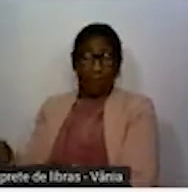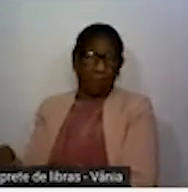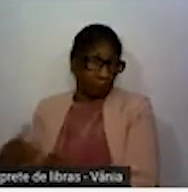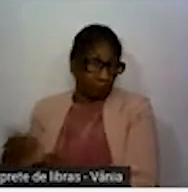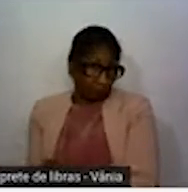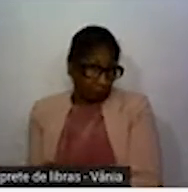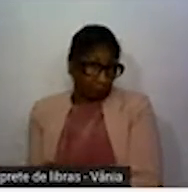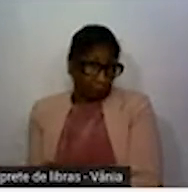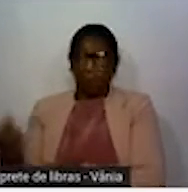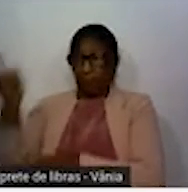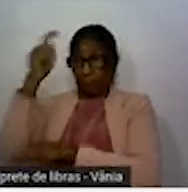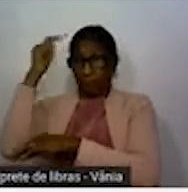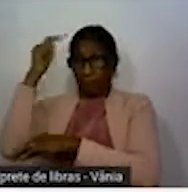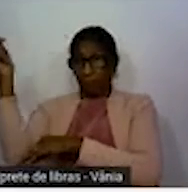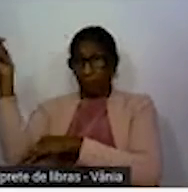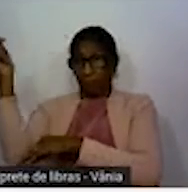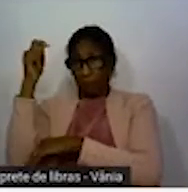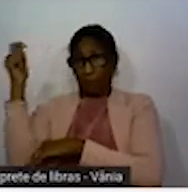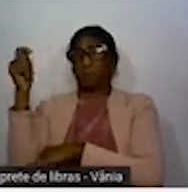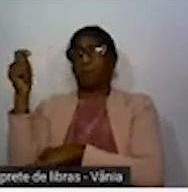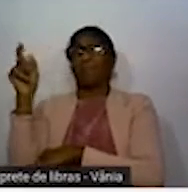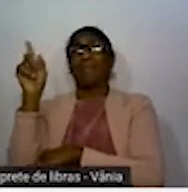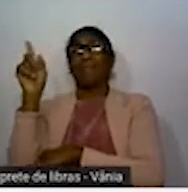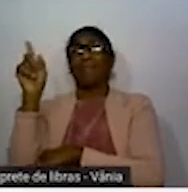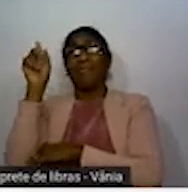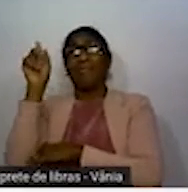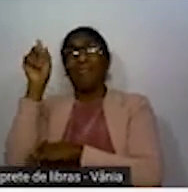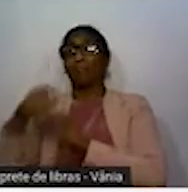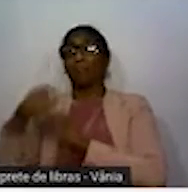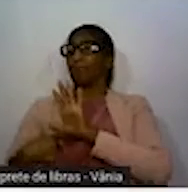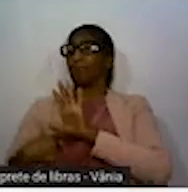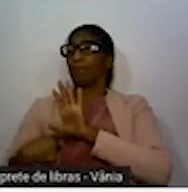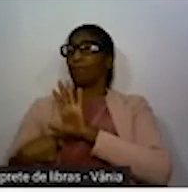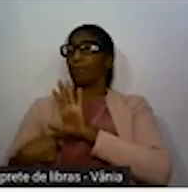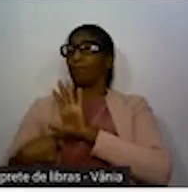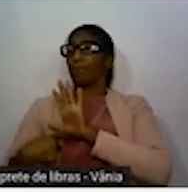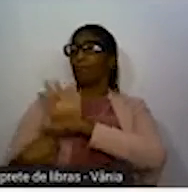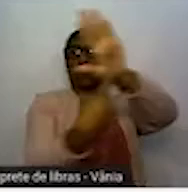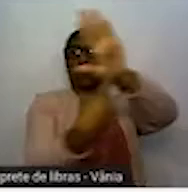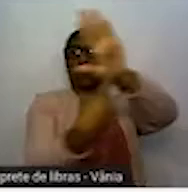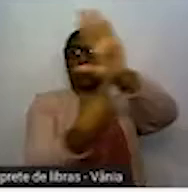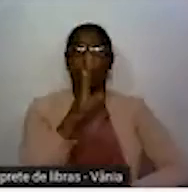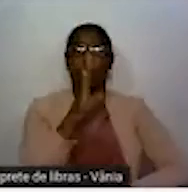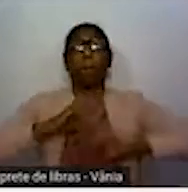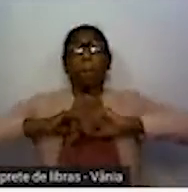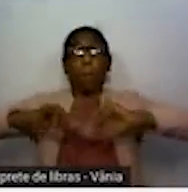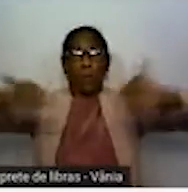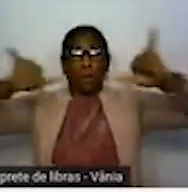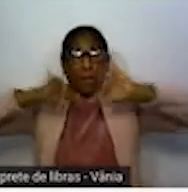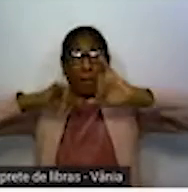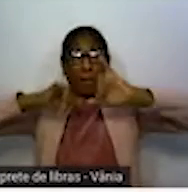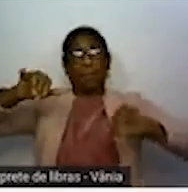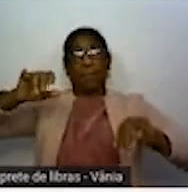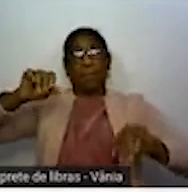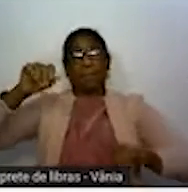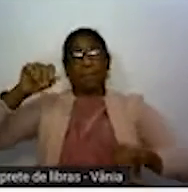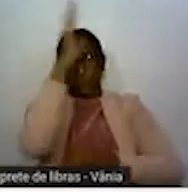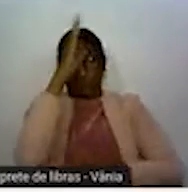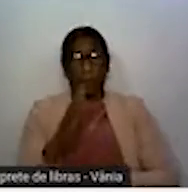para um programa que hoje é nacional que aqui se chama o primeira infância melhor